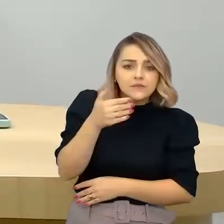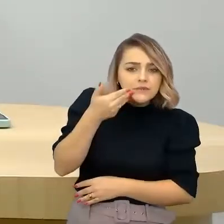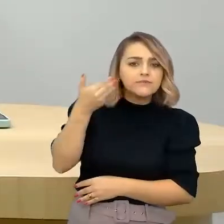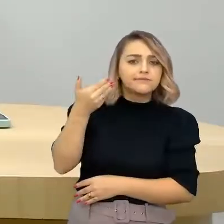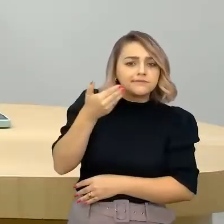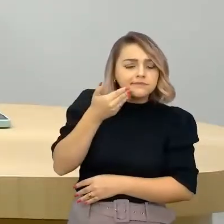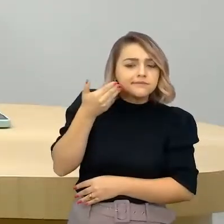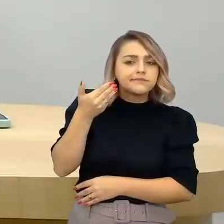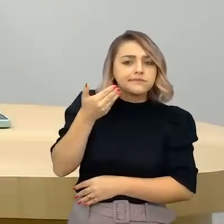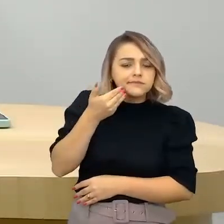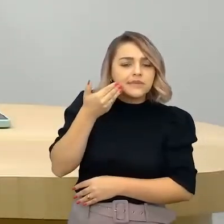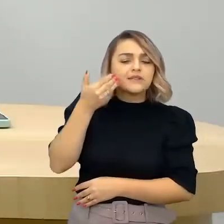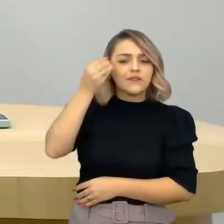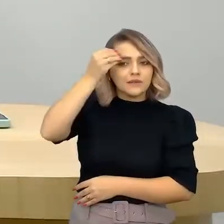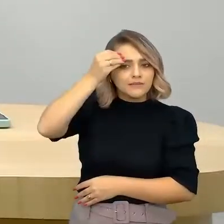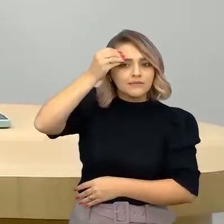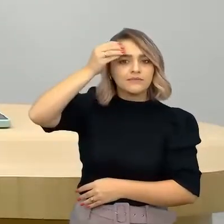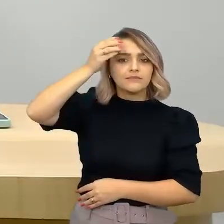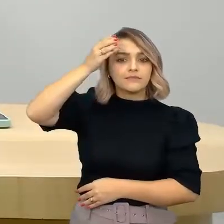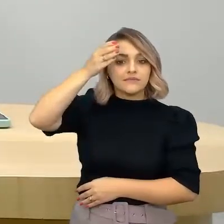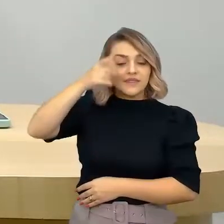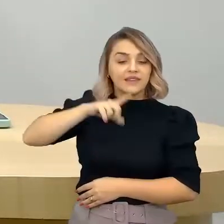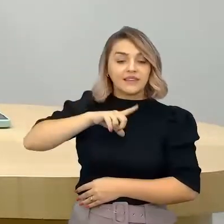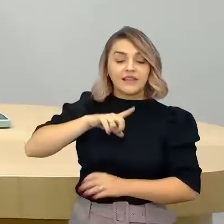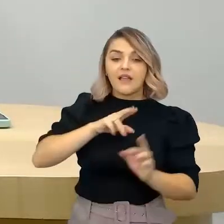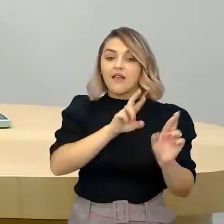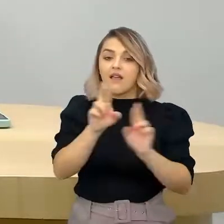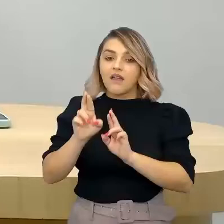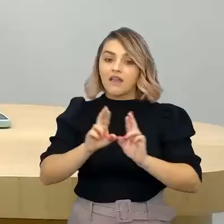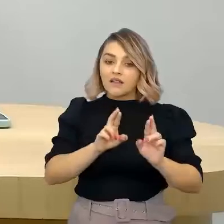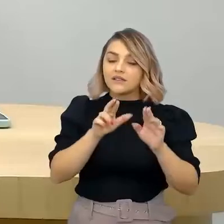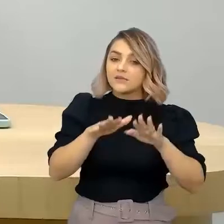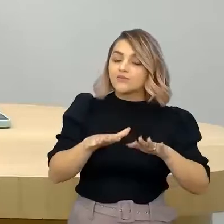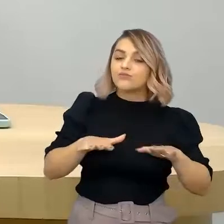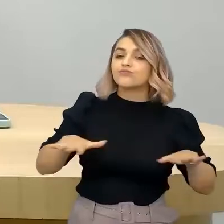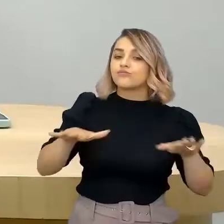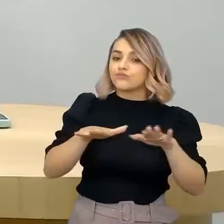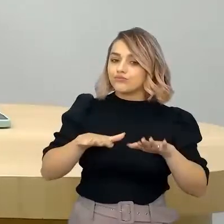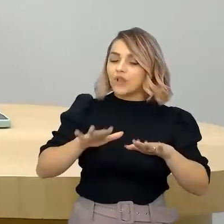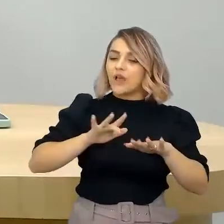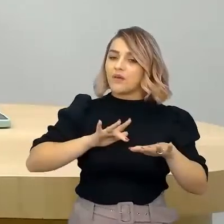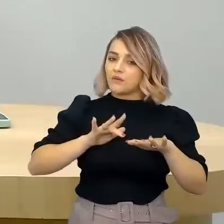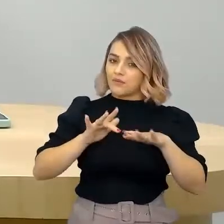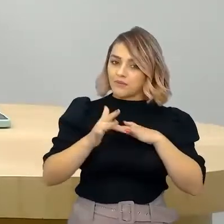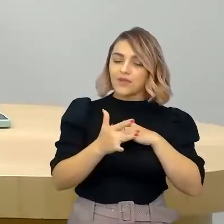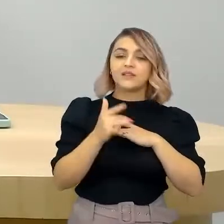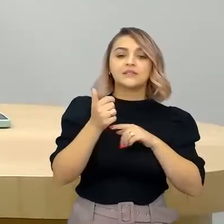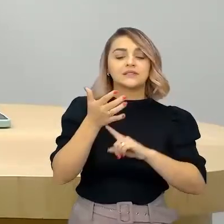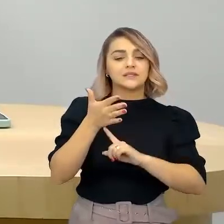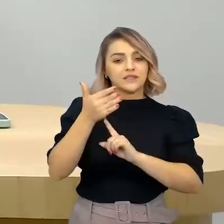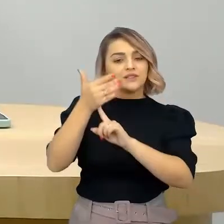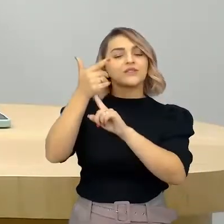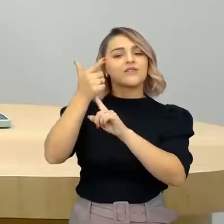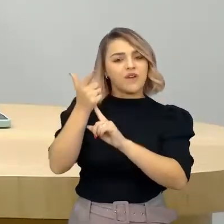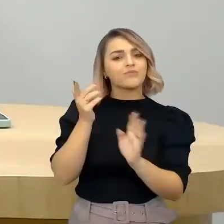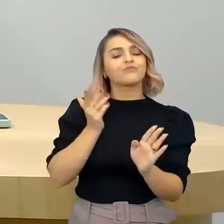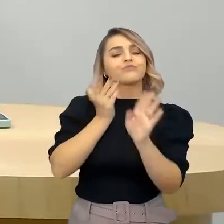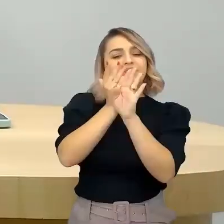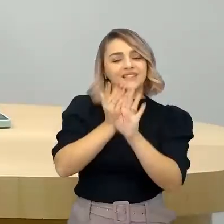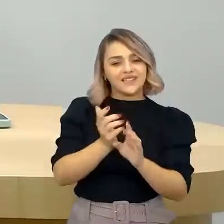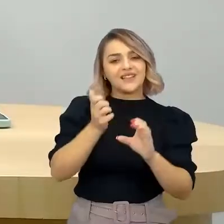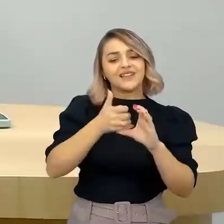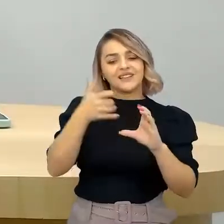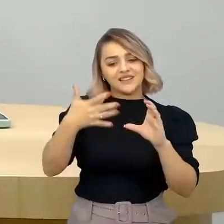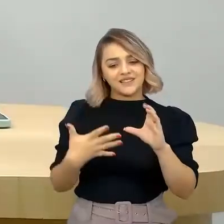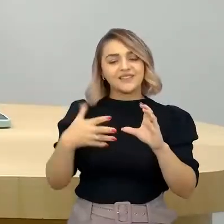a relação do solo com os meios tecnológicos, né, a gente tem características aí, né, que são descobertas aí, né? E